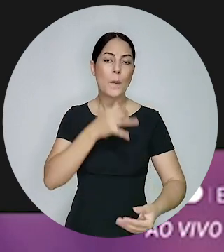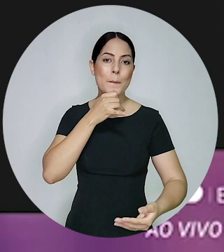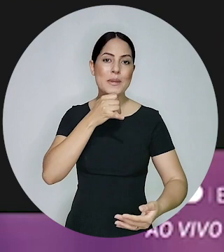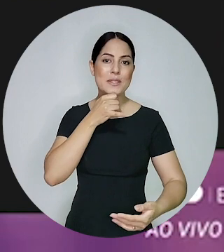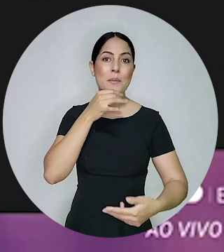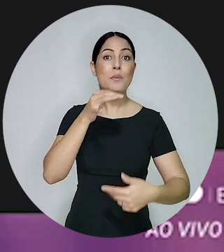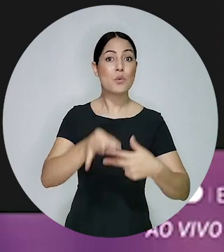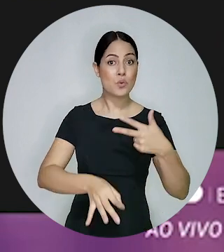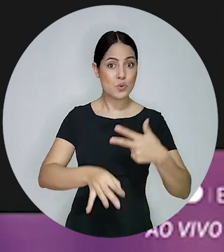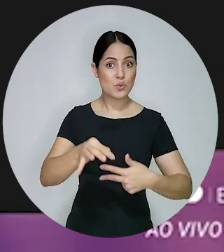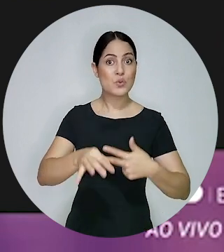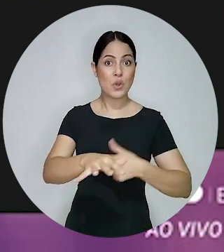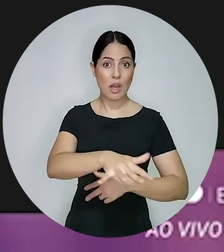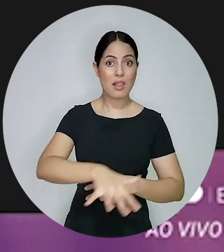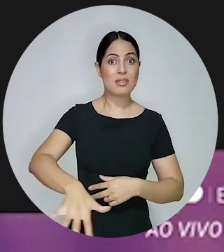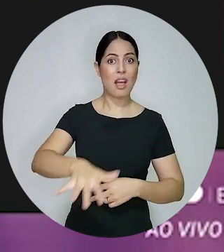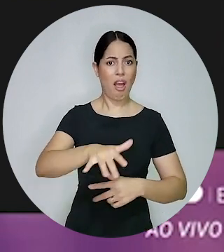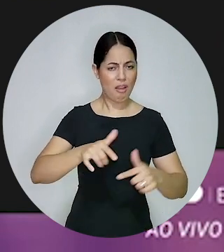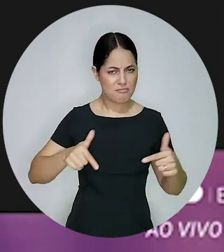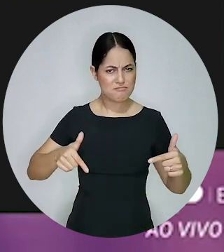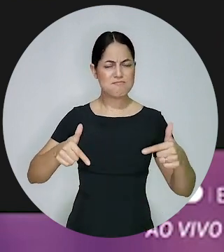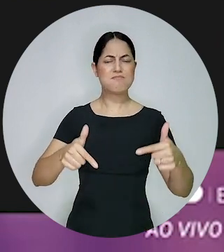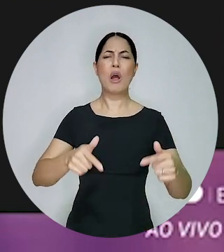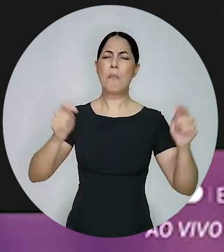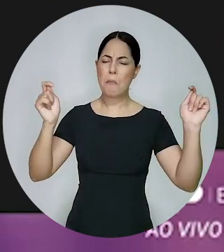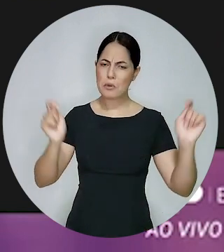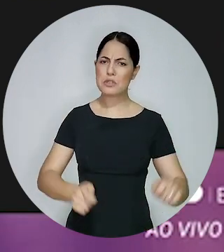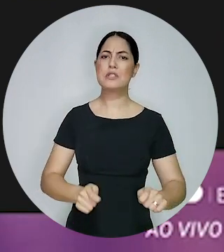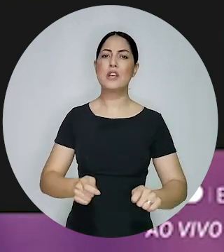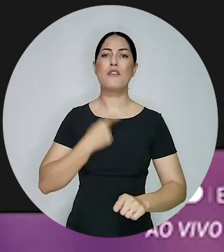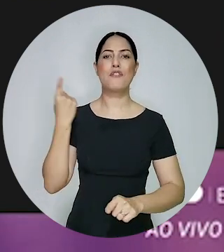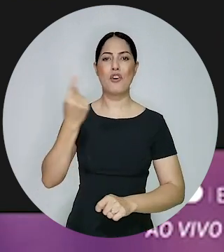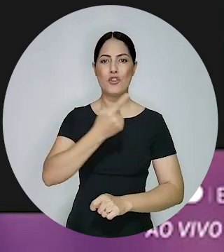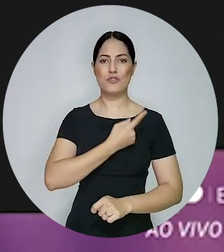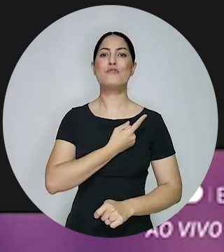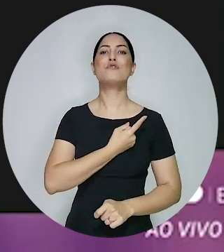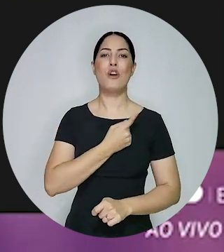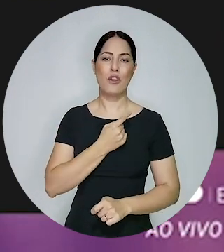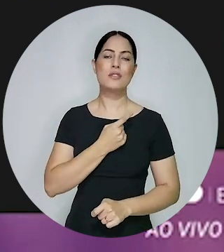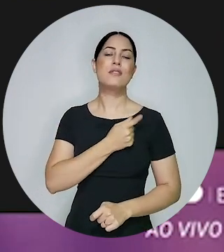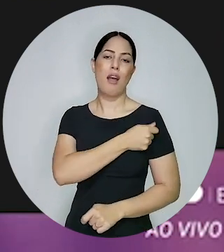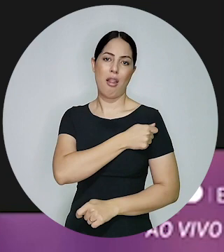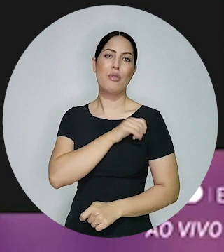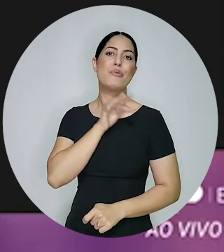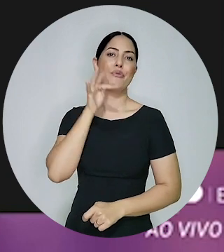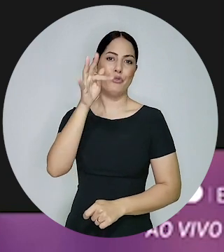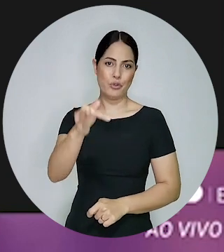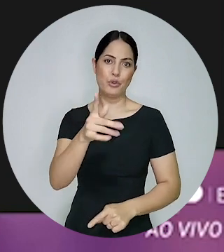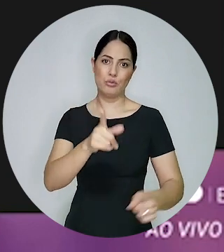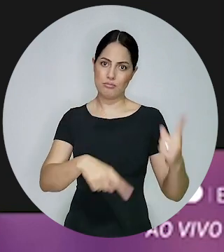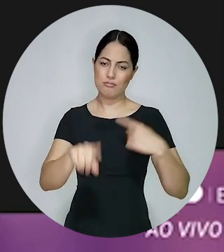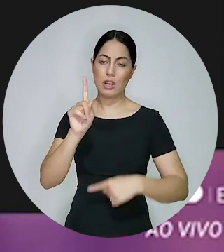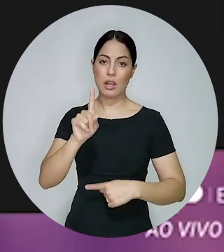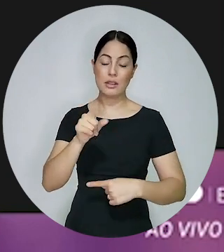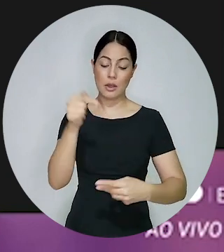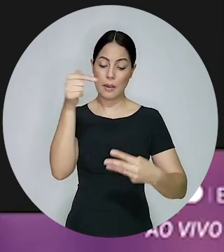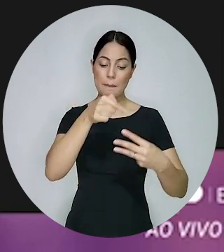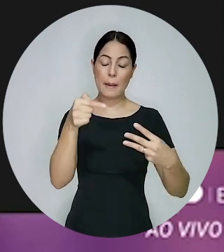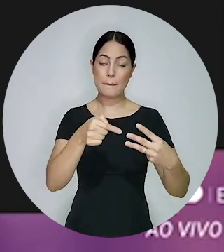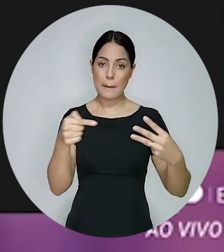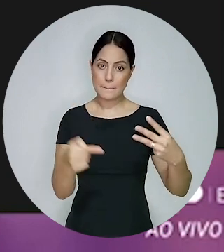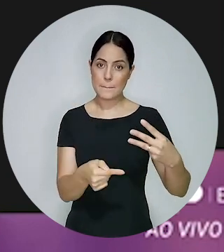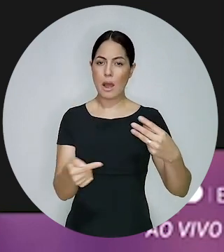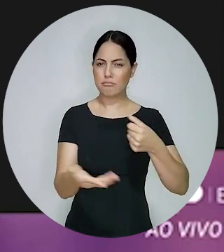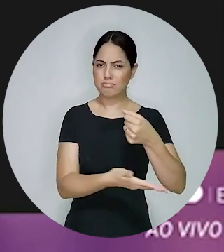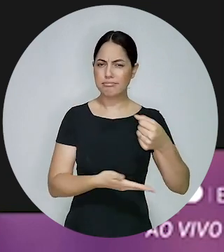um ensino jurídico que seja engajante e que faça sentido para o que a gente deseja para o futuro dos nossos